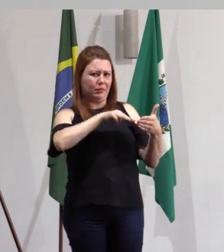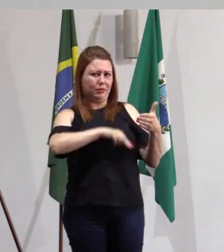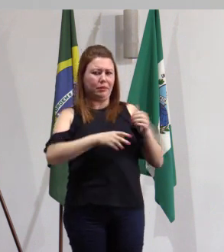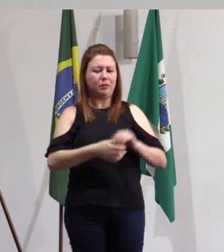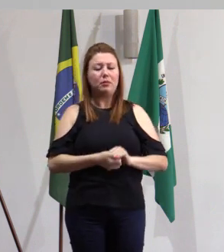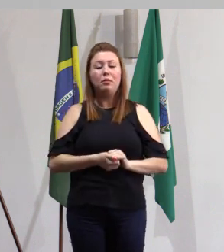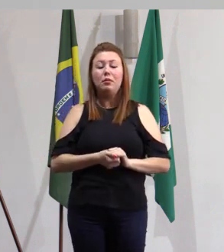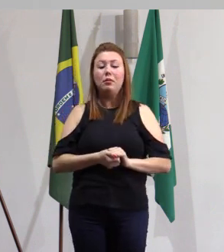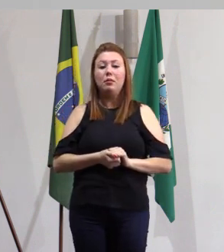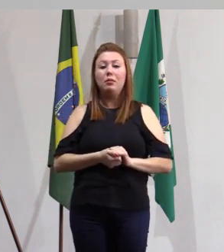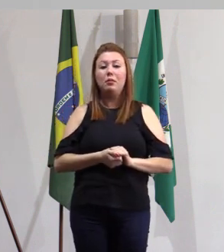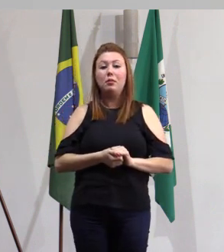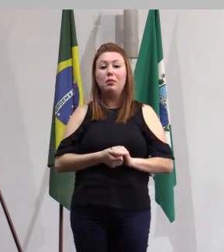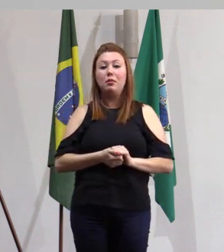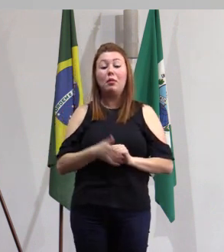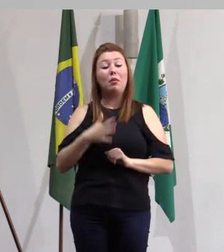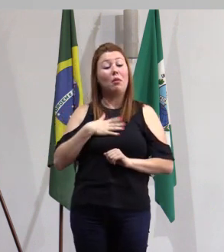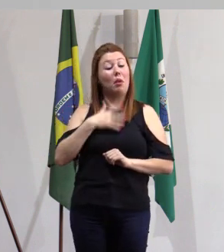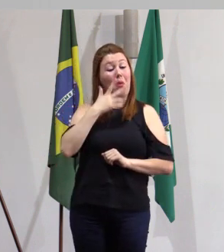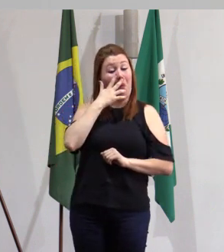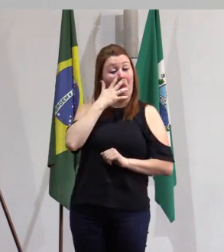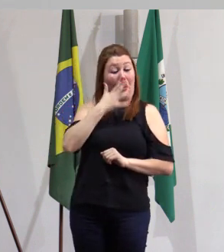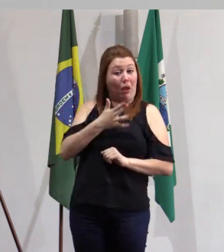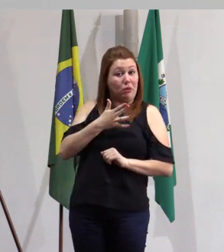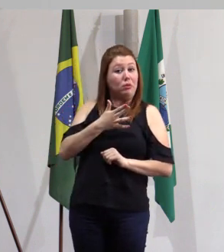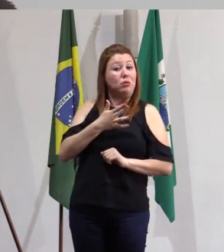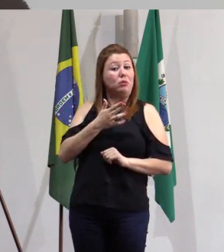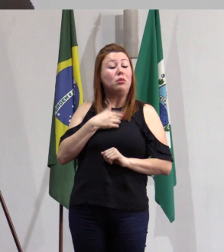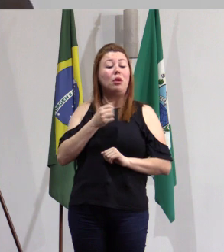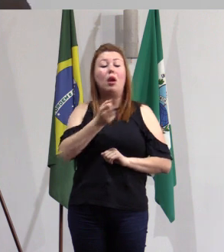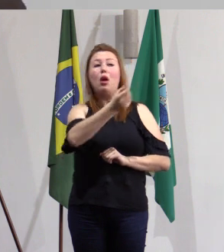Acho que aquelas universidades